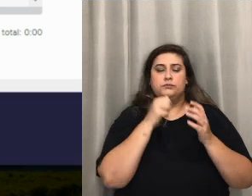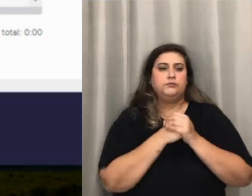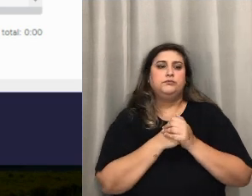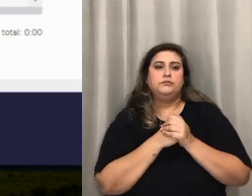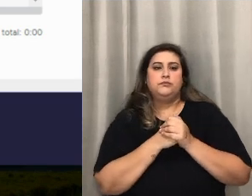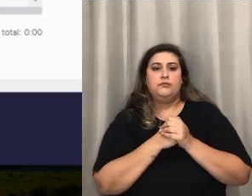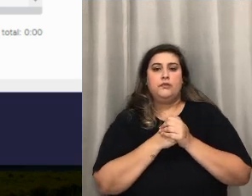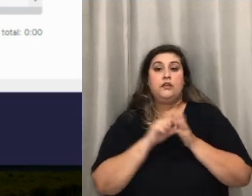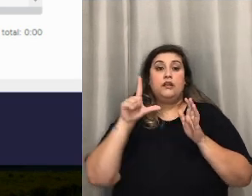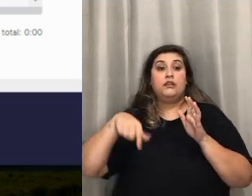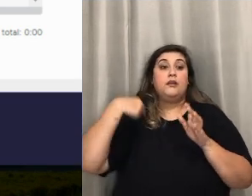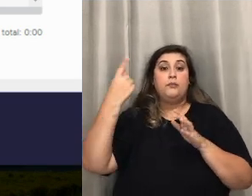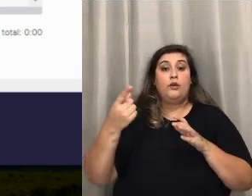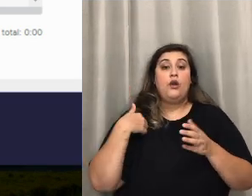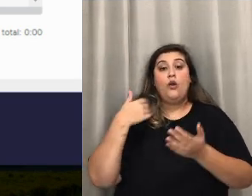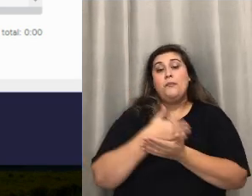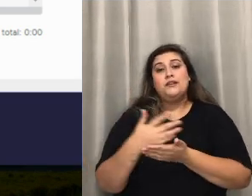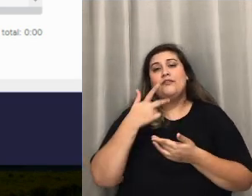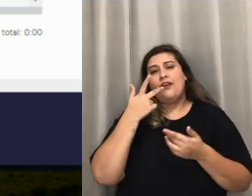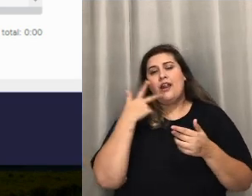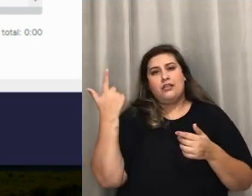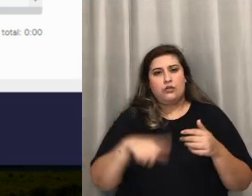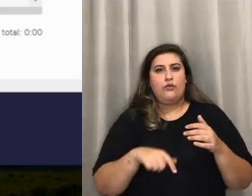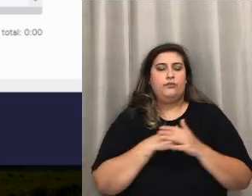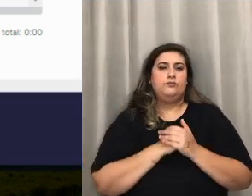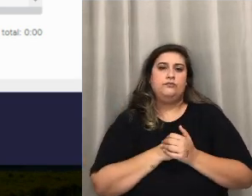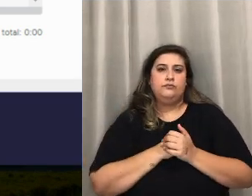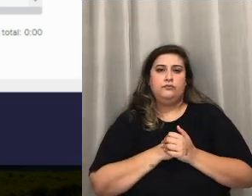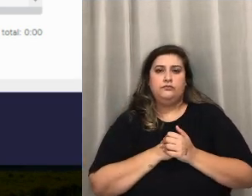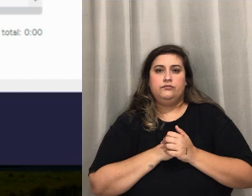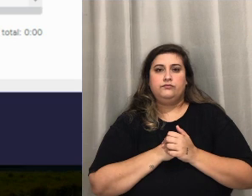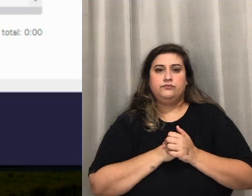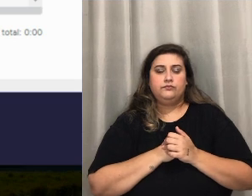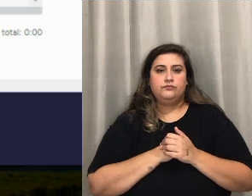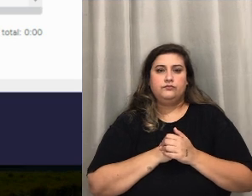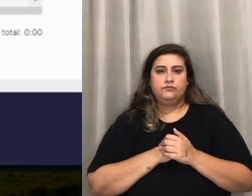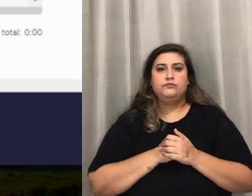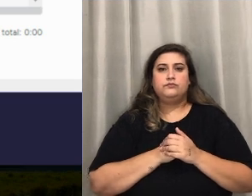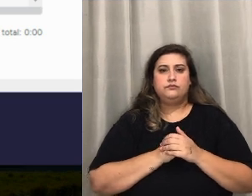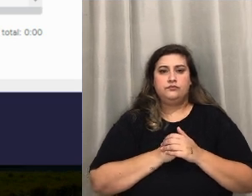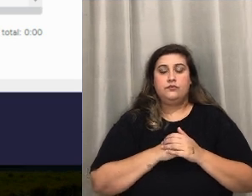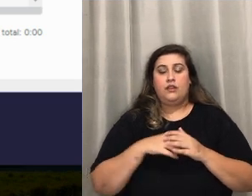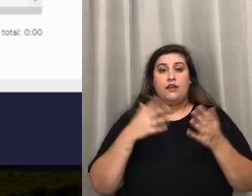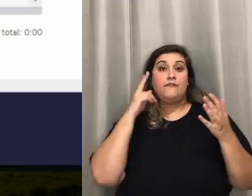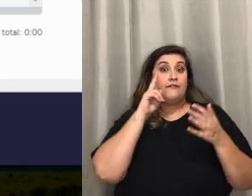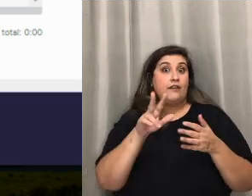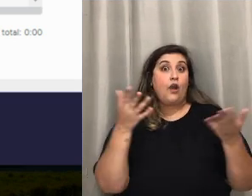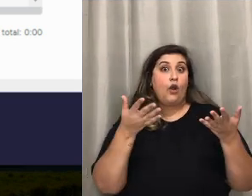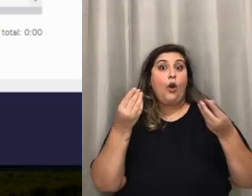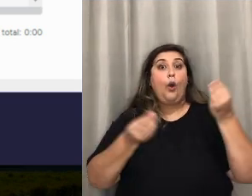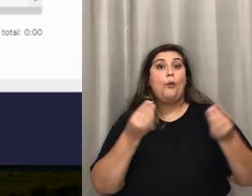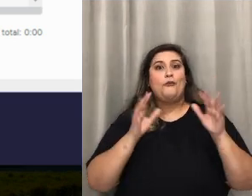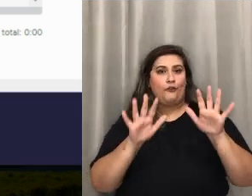por exemplo, e em seguida eu começo a falar novamente. Então, vamos ver como é que ficou até o presente